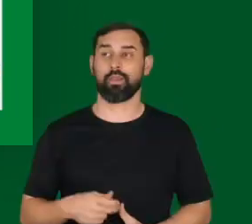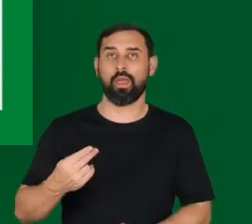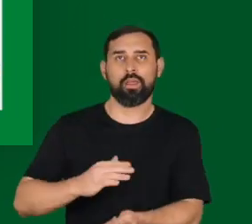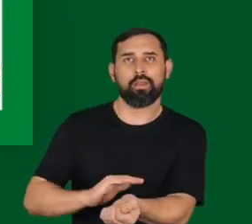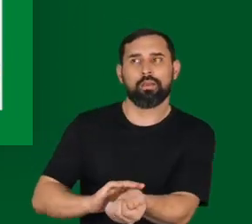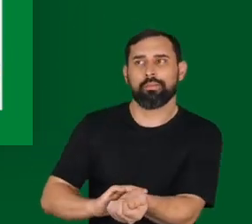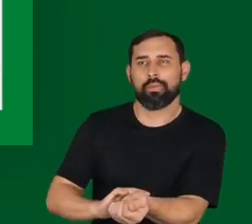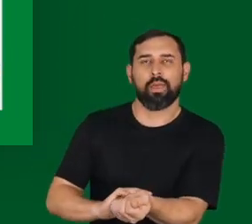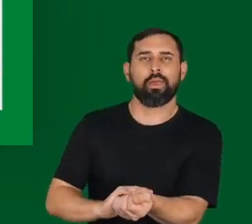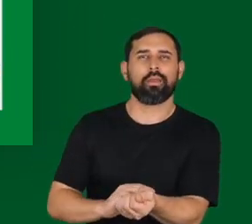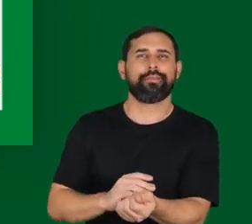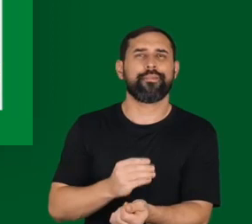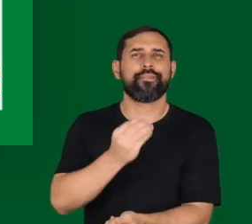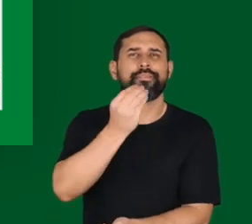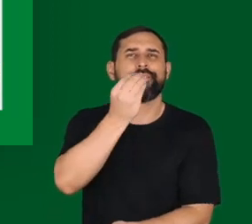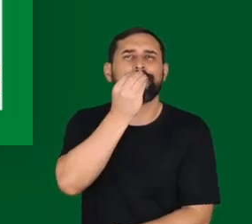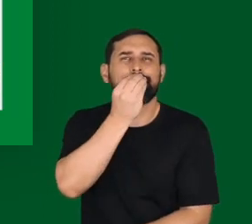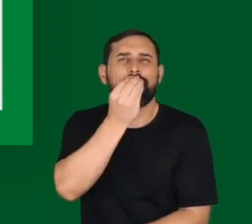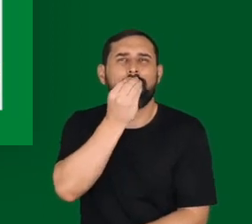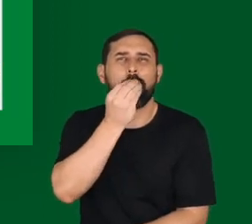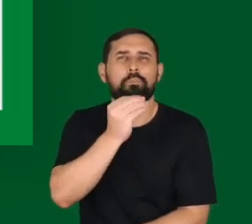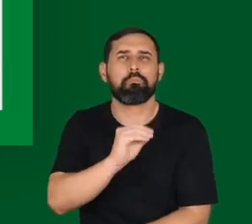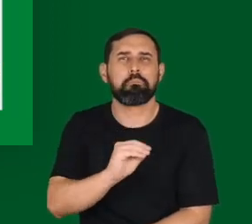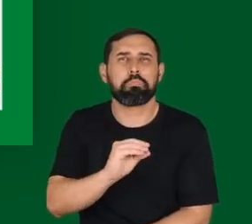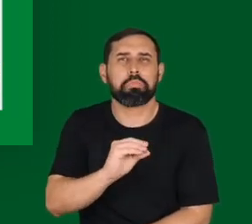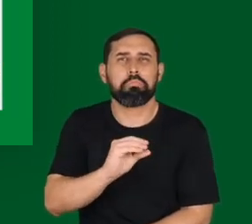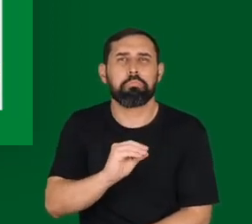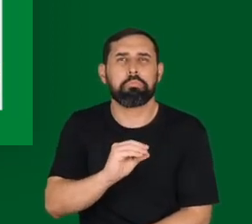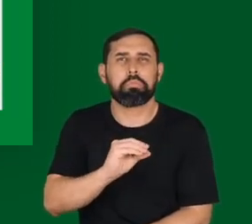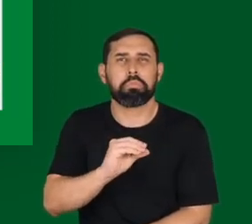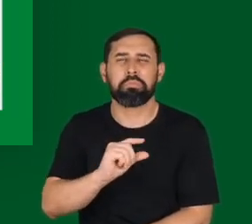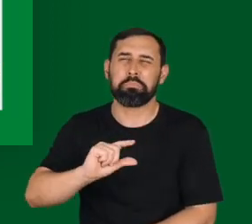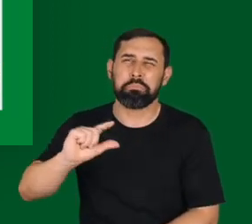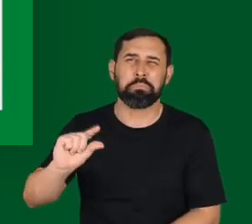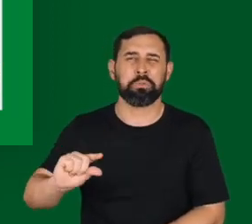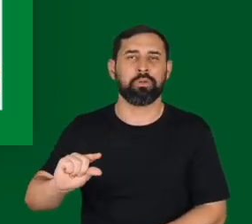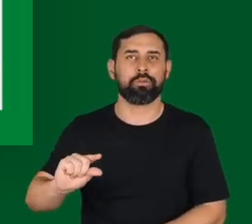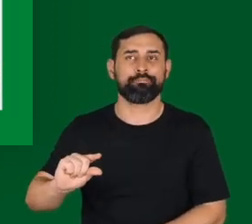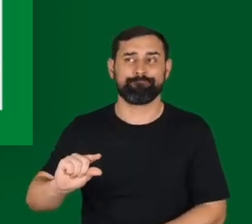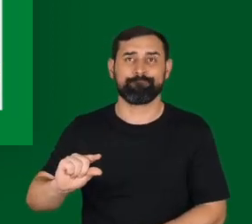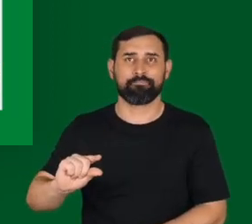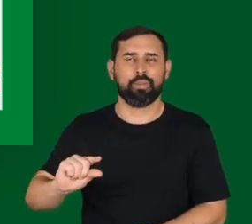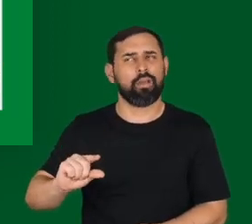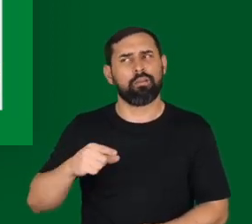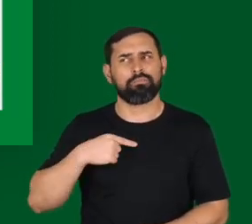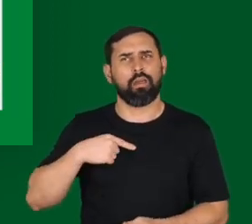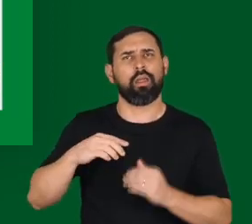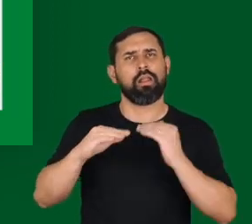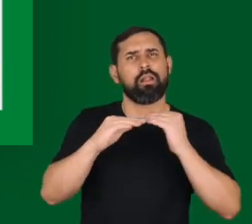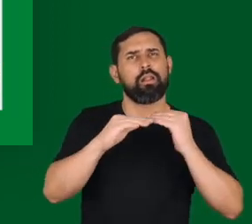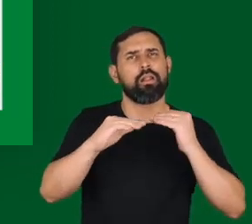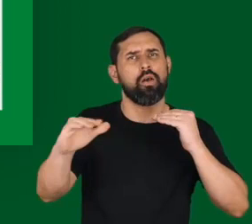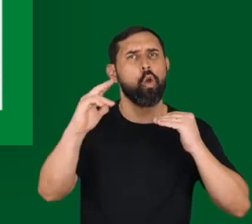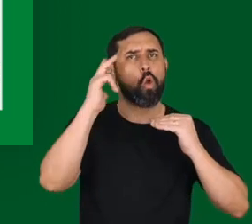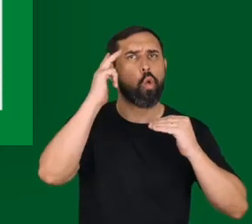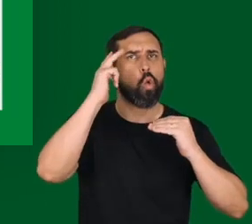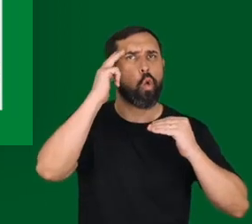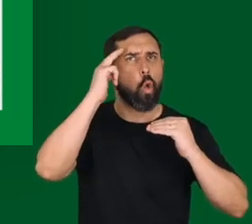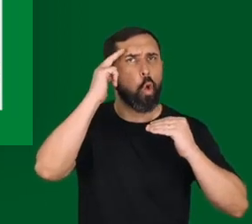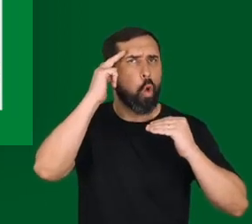pulsos periféricos, eles estarão finos e fracos. A pressão sistólica ainda vai estar dentro da